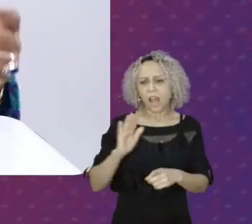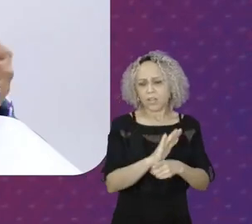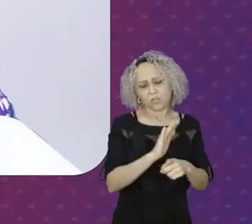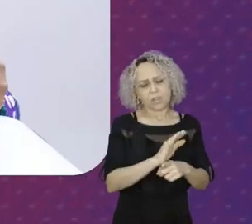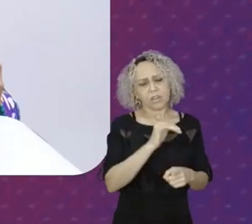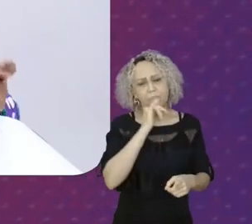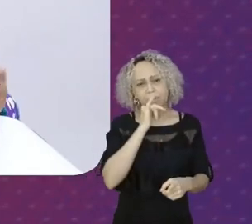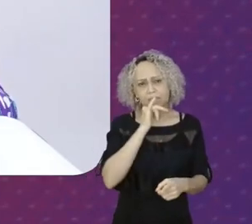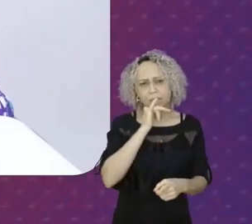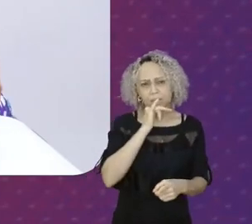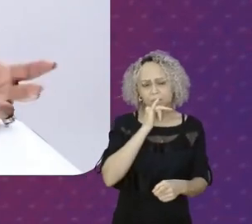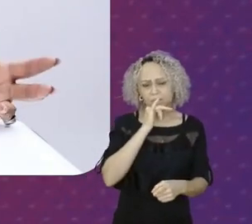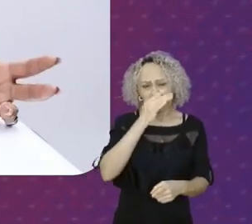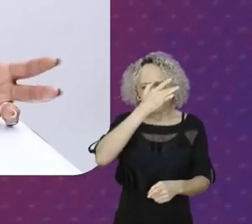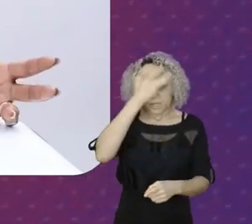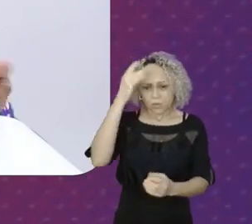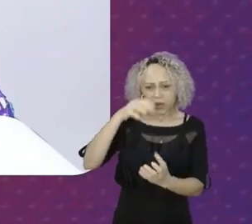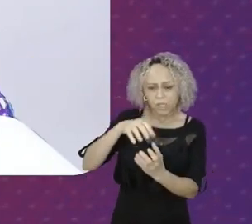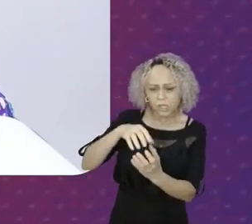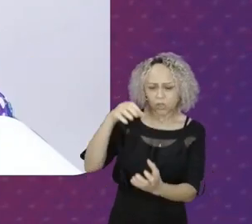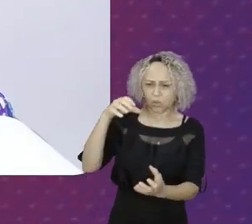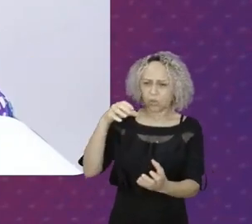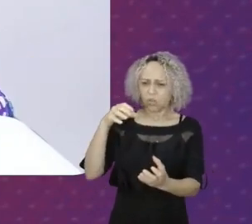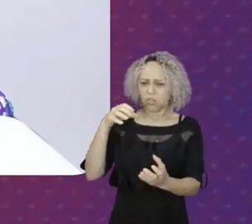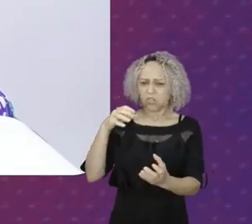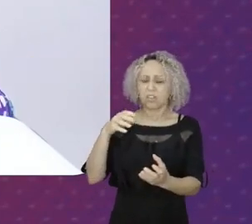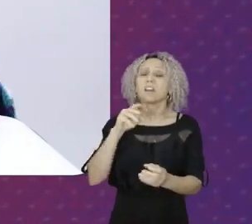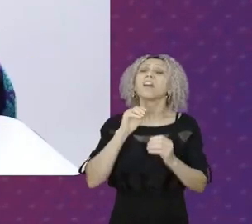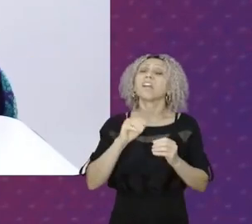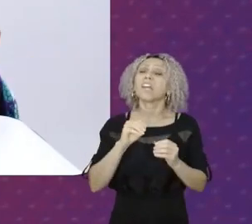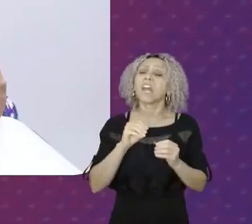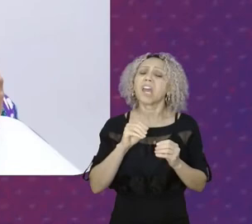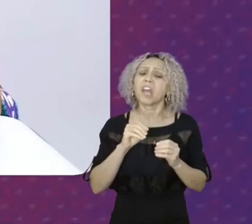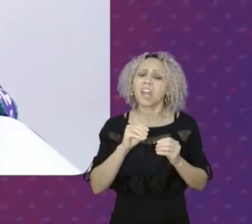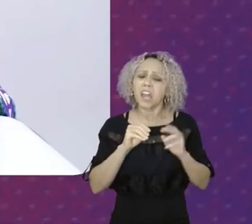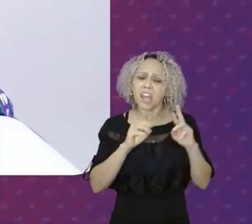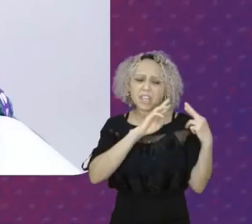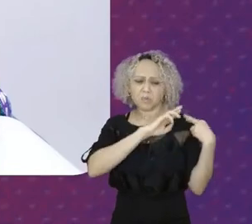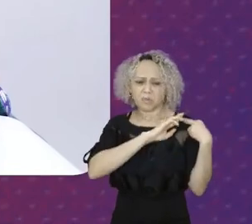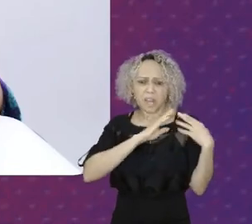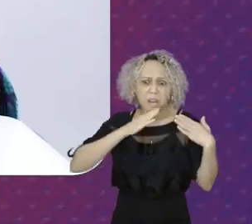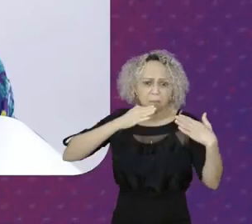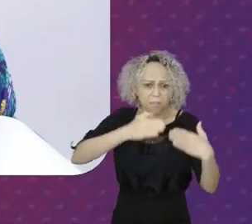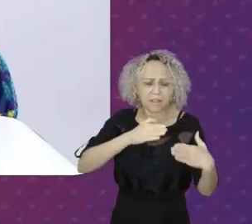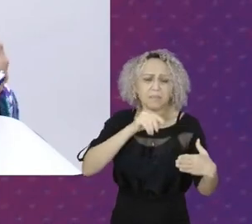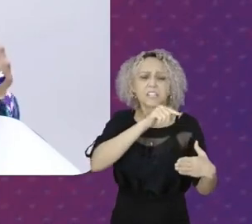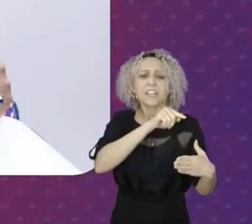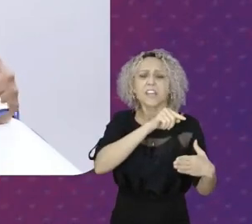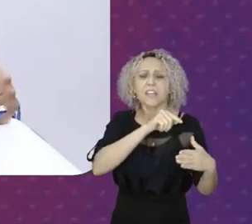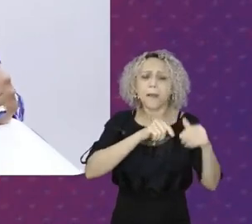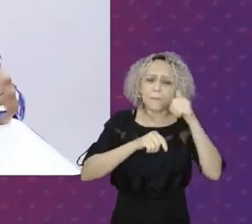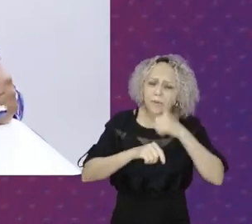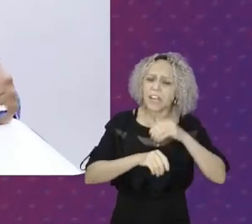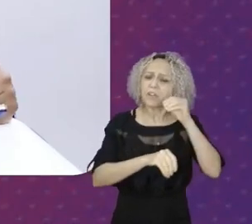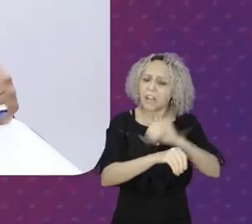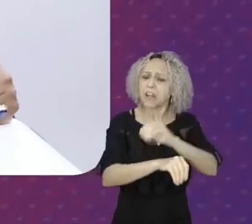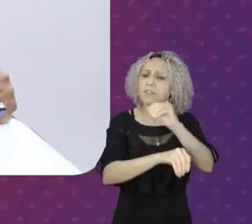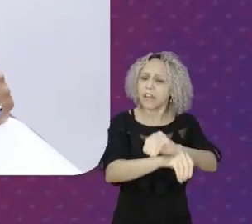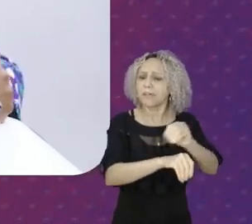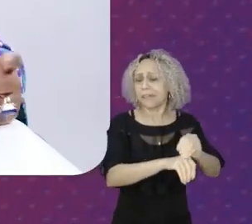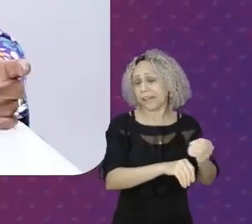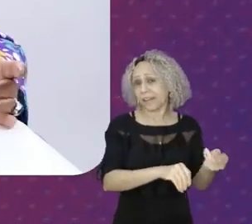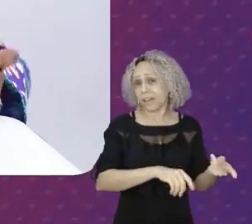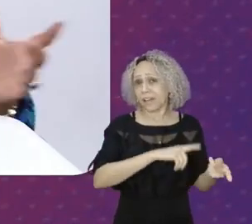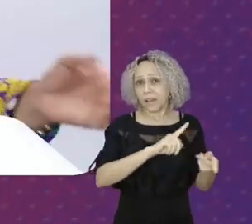idoso recai sobre as mulheres, o cuidado com o idoso, né? O cuidado com o doente, o cuidado as pessoas